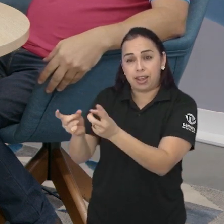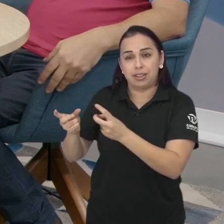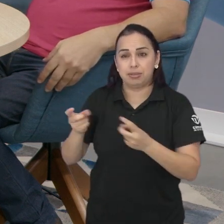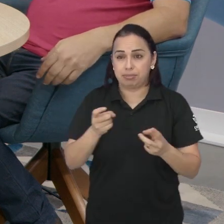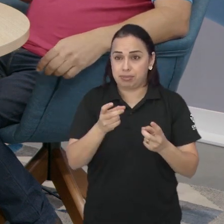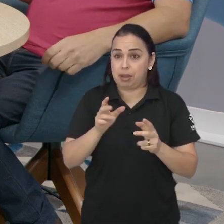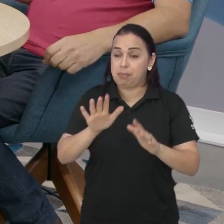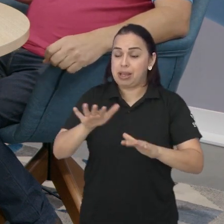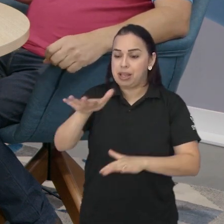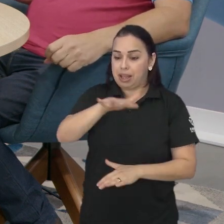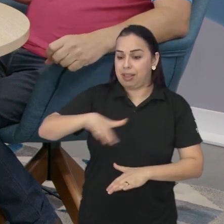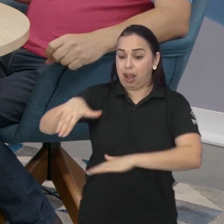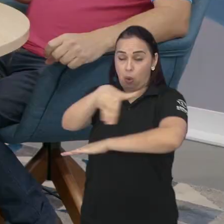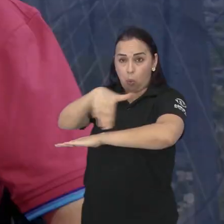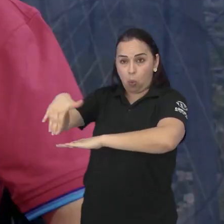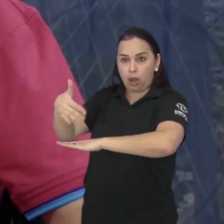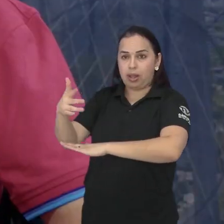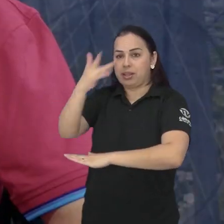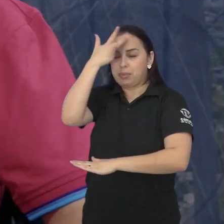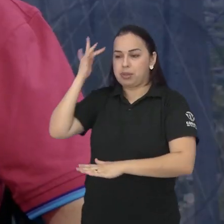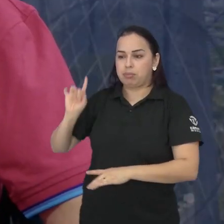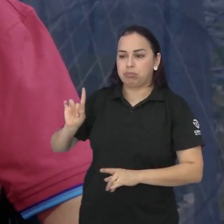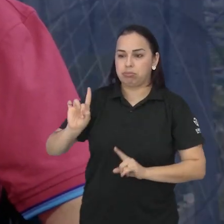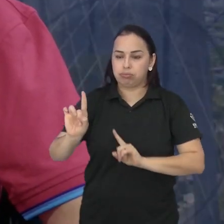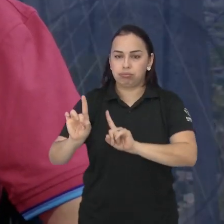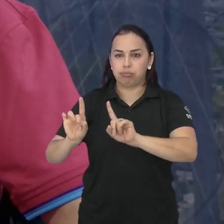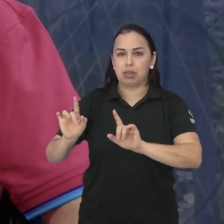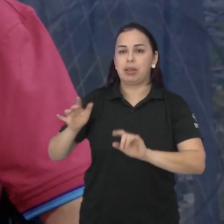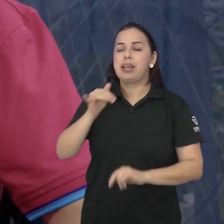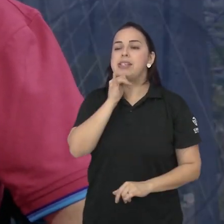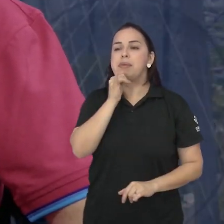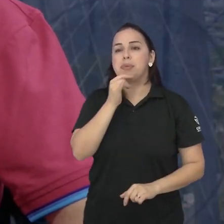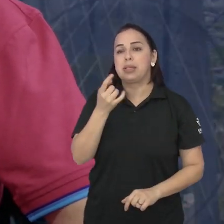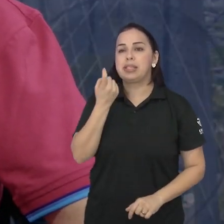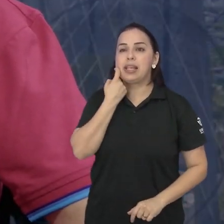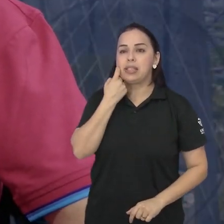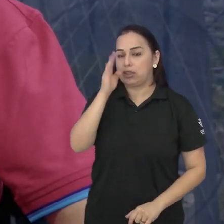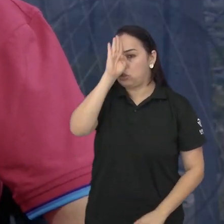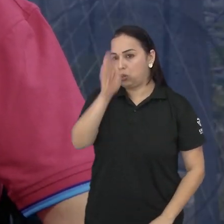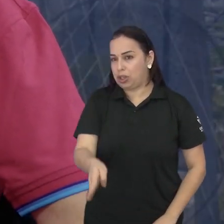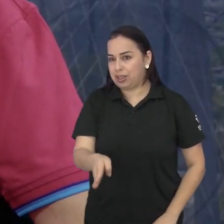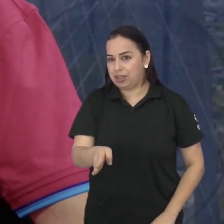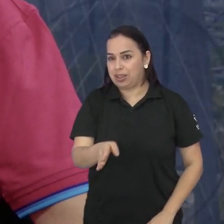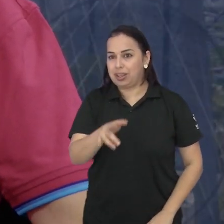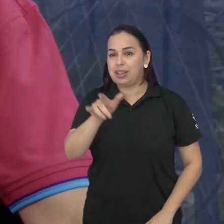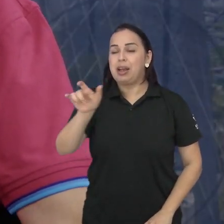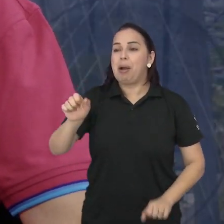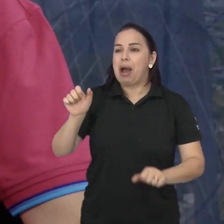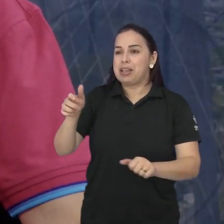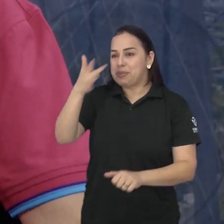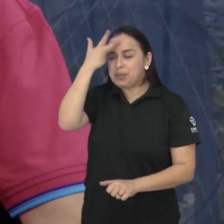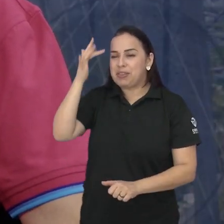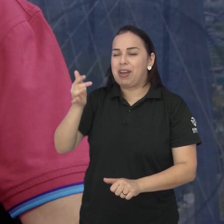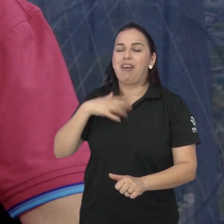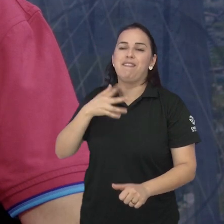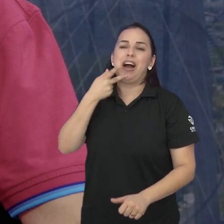da sociabilidade humana. A gente chega em dias como nas sextas-feiras, sextou, já pode